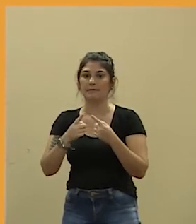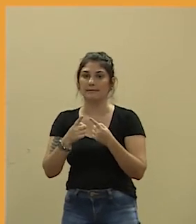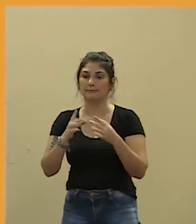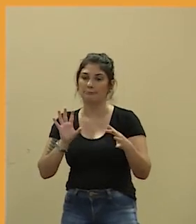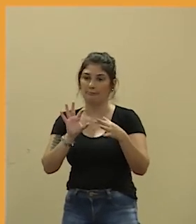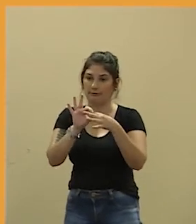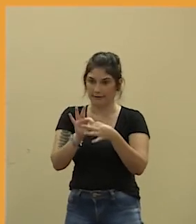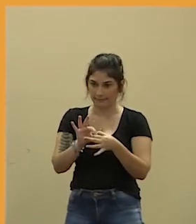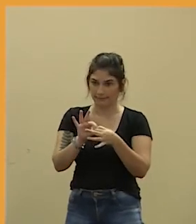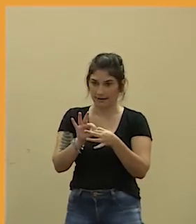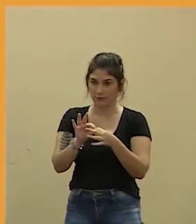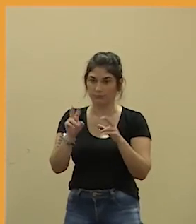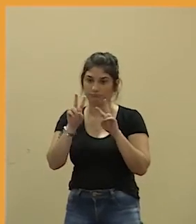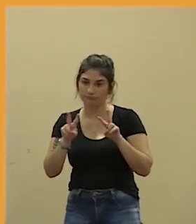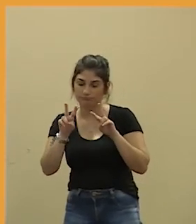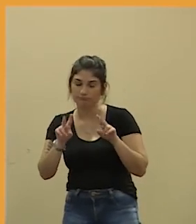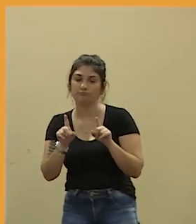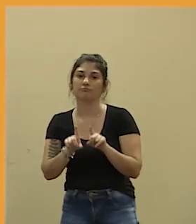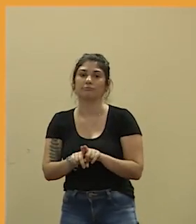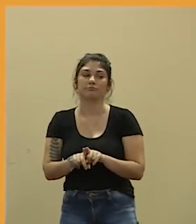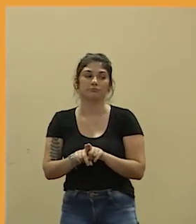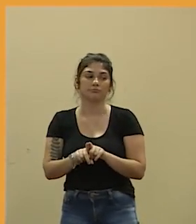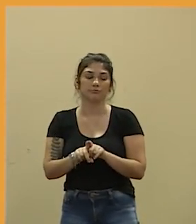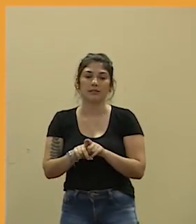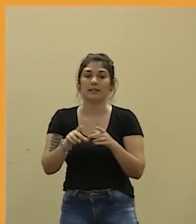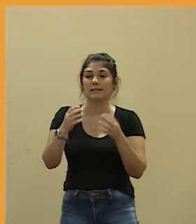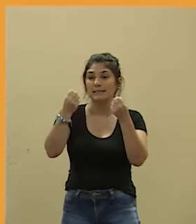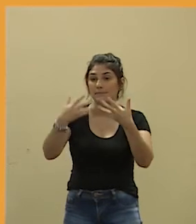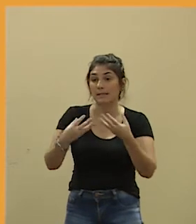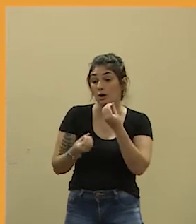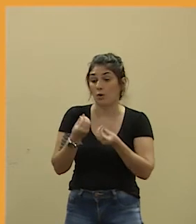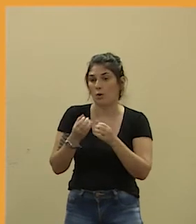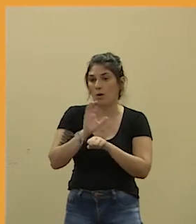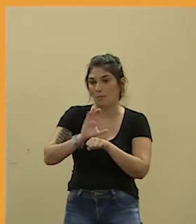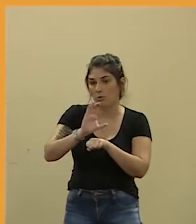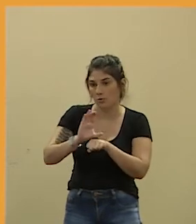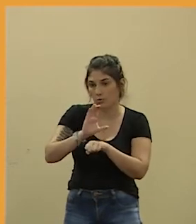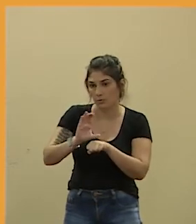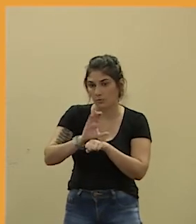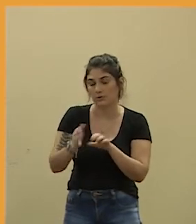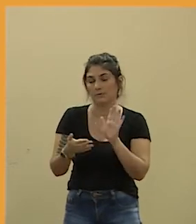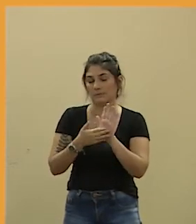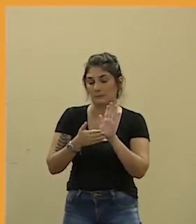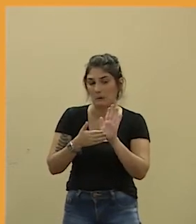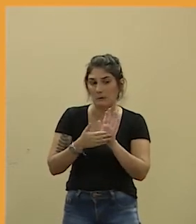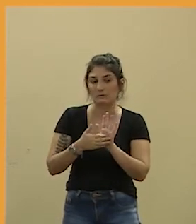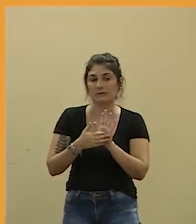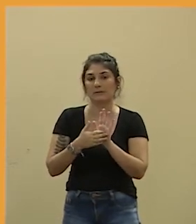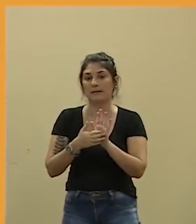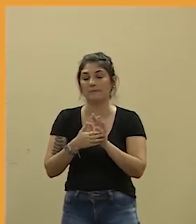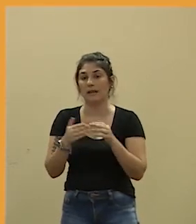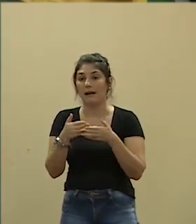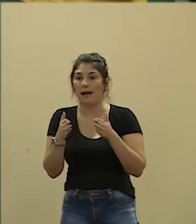grifo meu tá apresenta o plano do curso explica as atividades principais organizativo idades de pesquisa a grande solução para dúvidas e sugestão